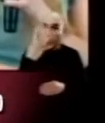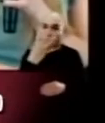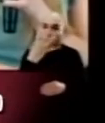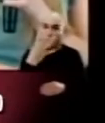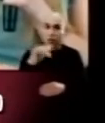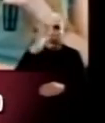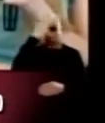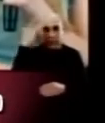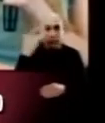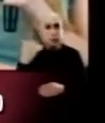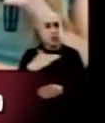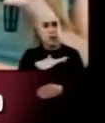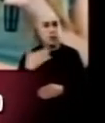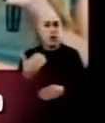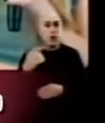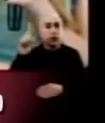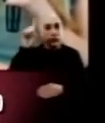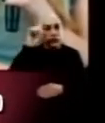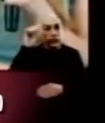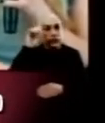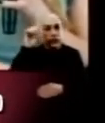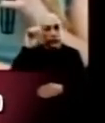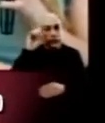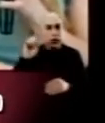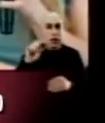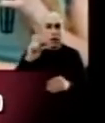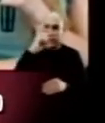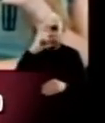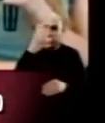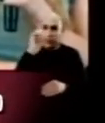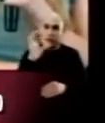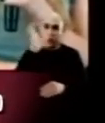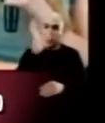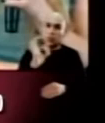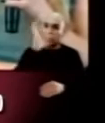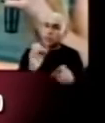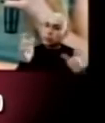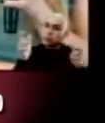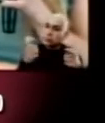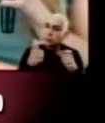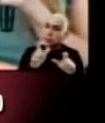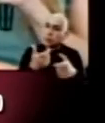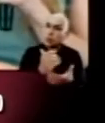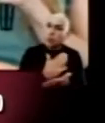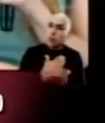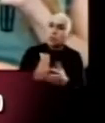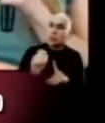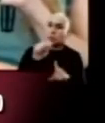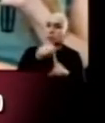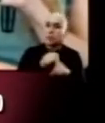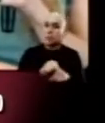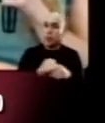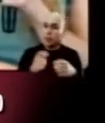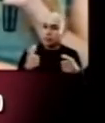por dia. Uma redução aí de 50% nessa média móvel desde o início do mês. Próximo.